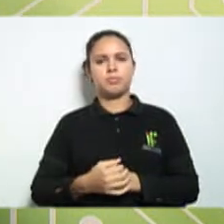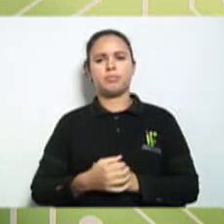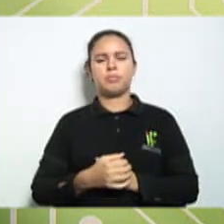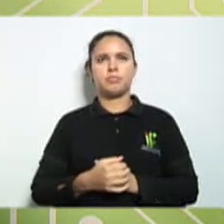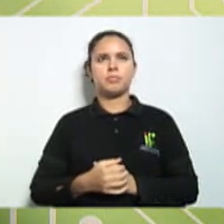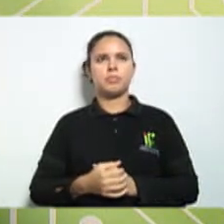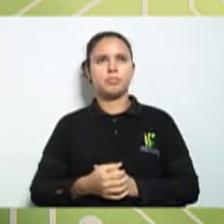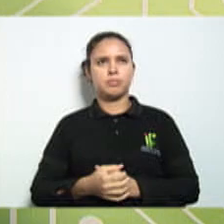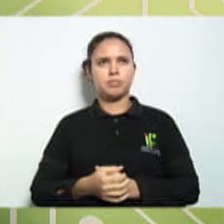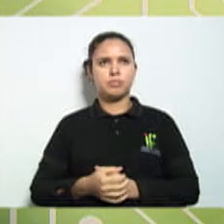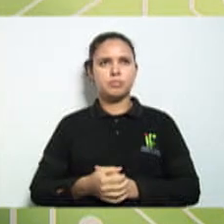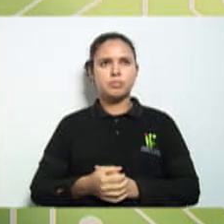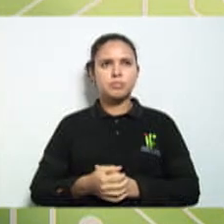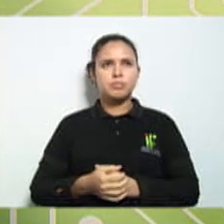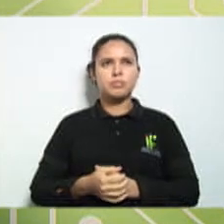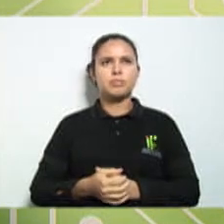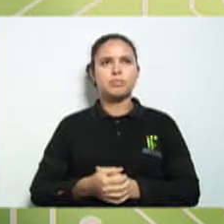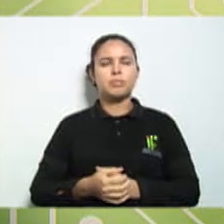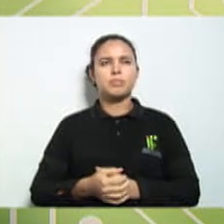lá no slide.